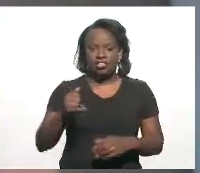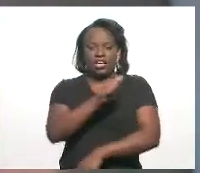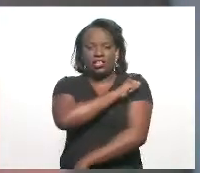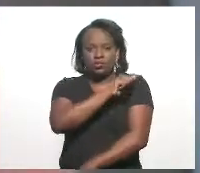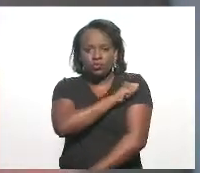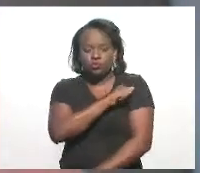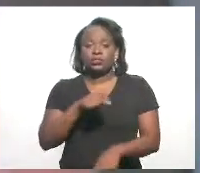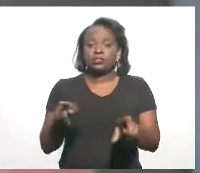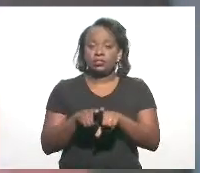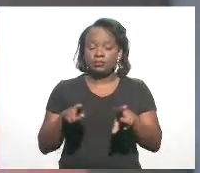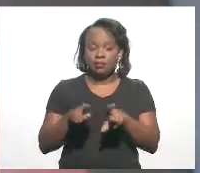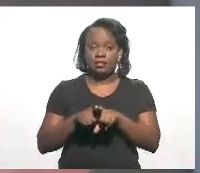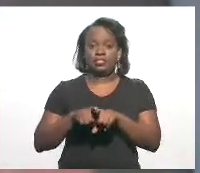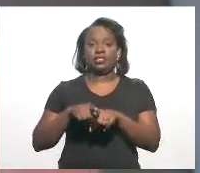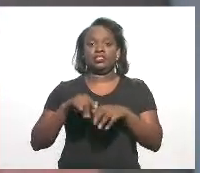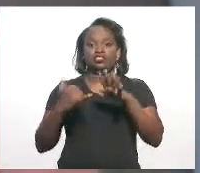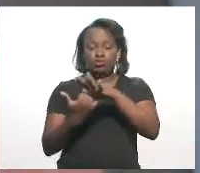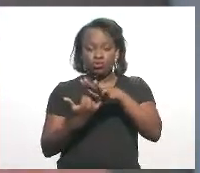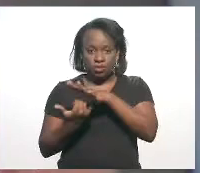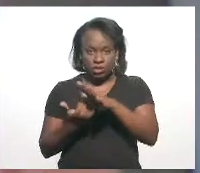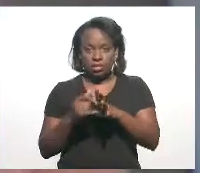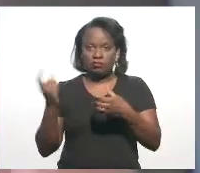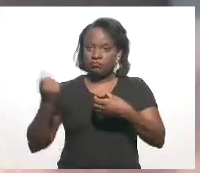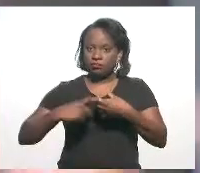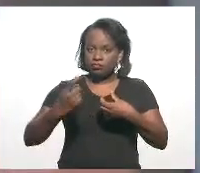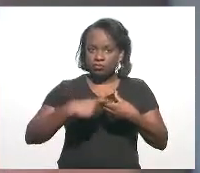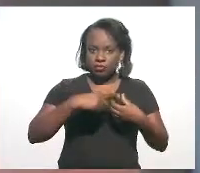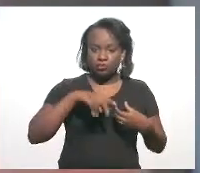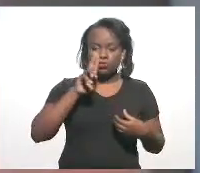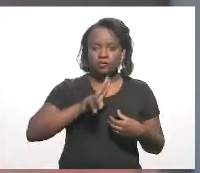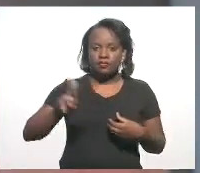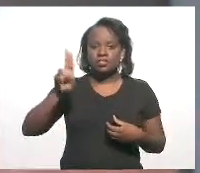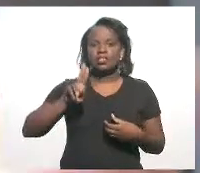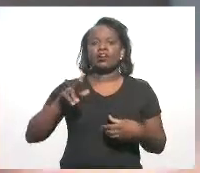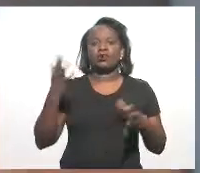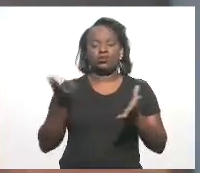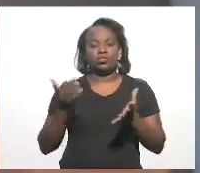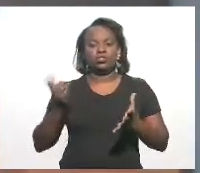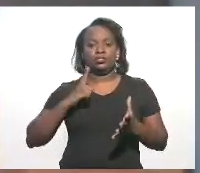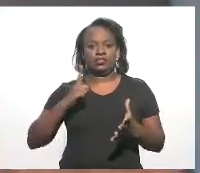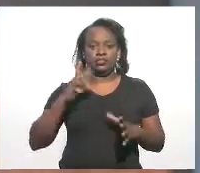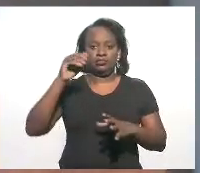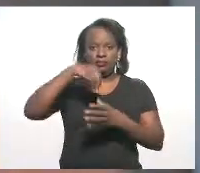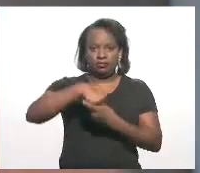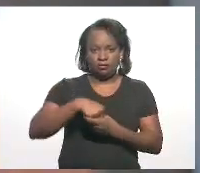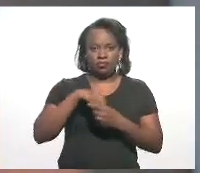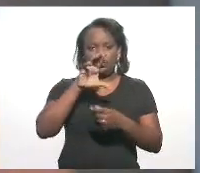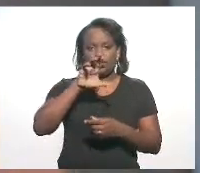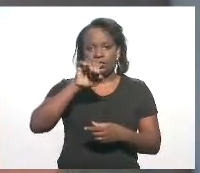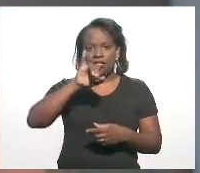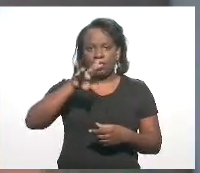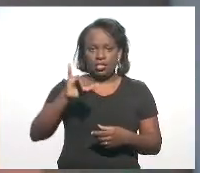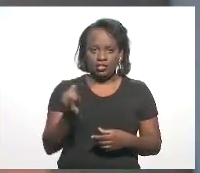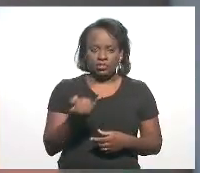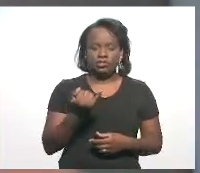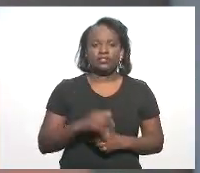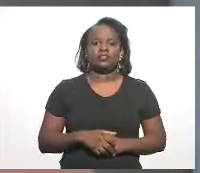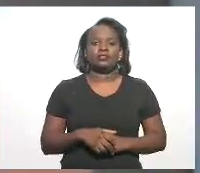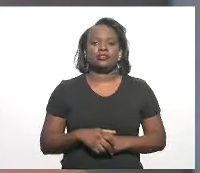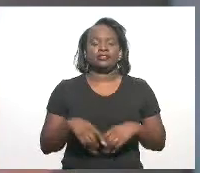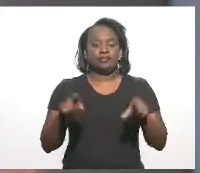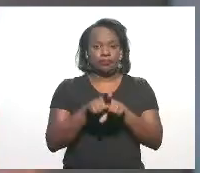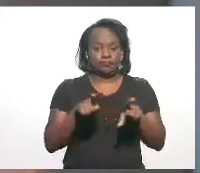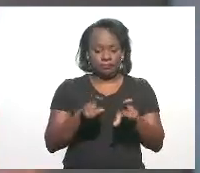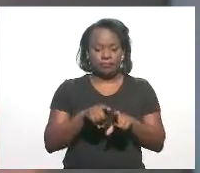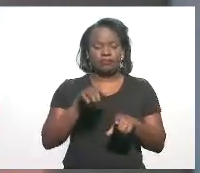alunos e também das instituições consorciadas, as universidades que hoje constroem a Fundação CCERJ. O mesmo vale